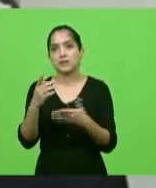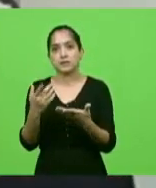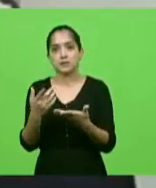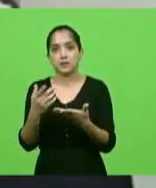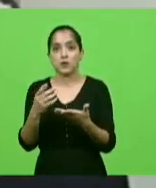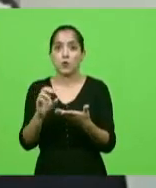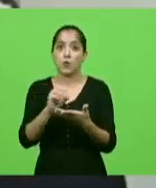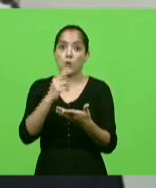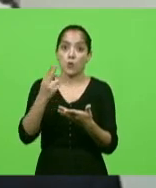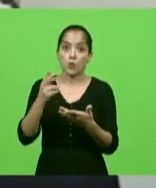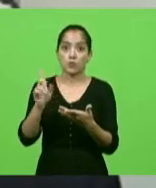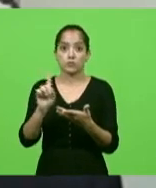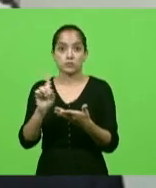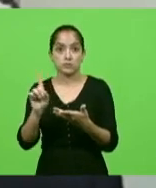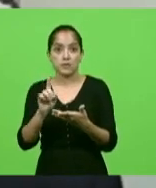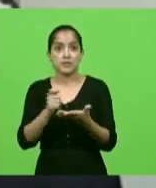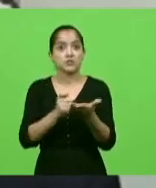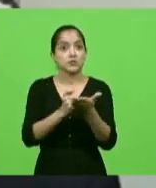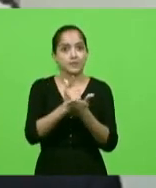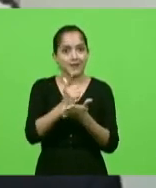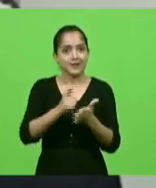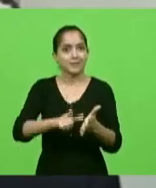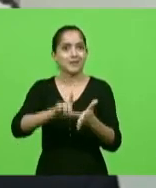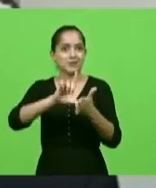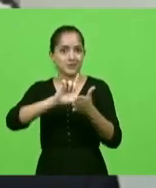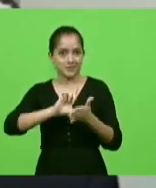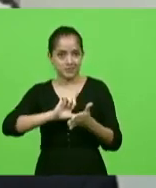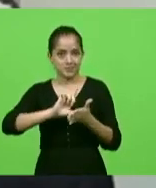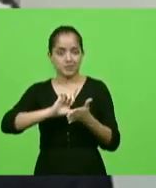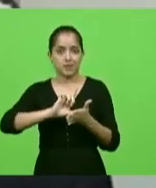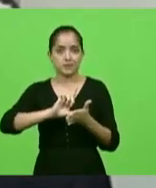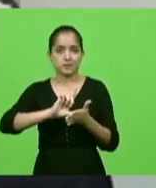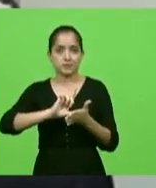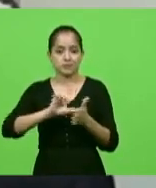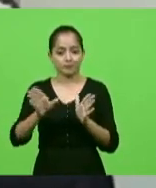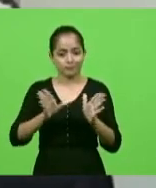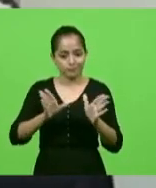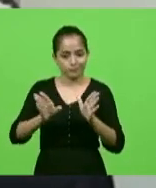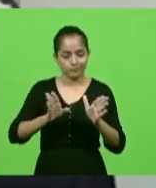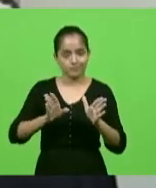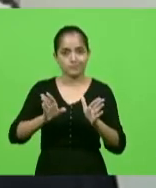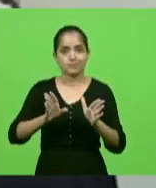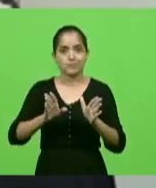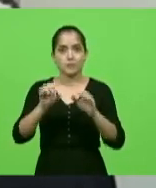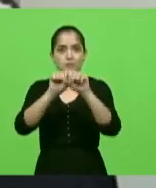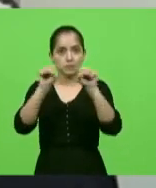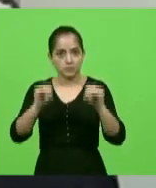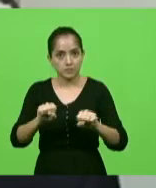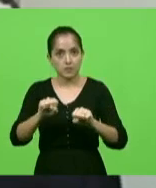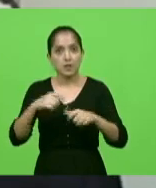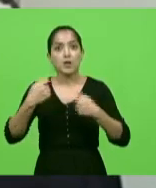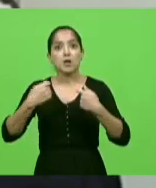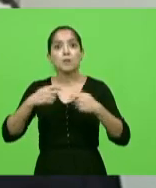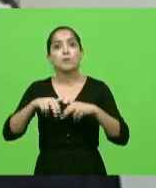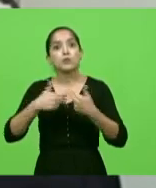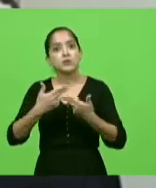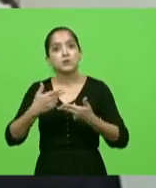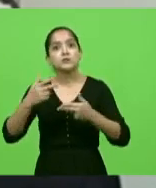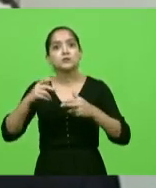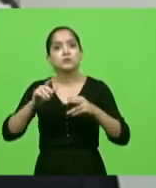lançamento não aceitava o lançamento de pagamento antecipado é dentro do sistema político que teve que ser feito